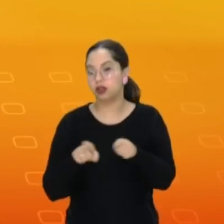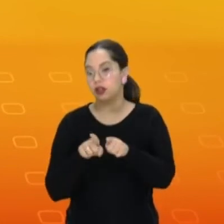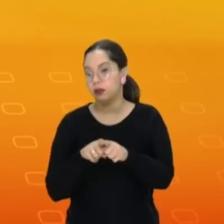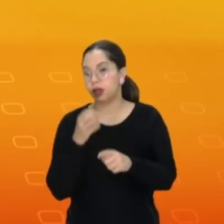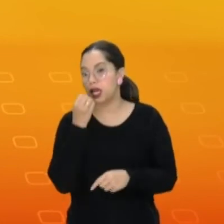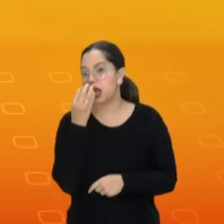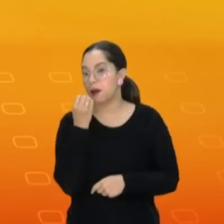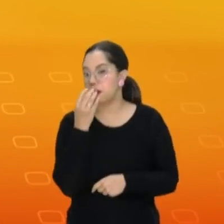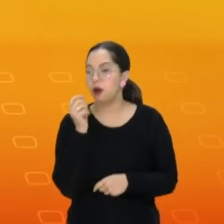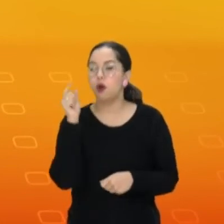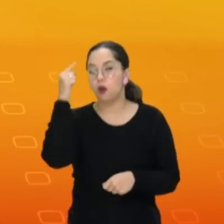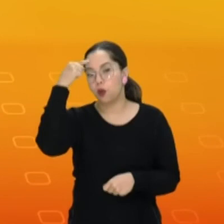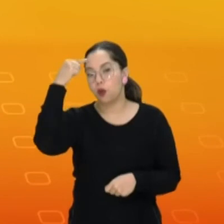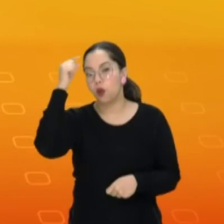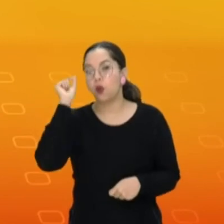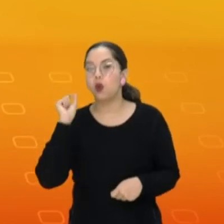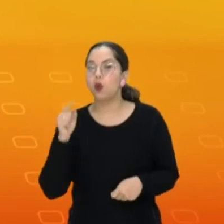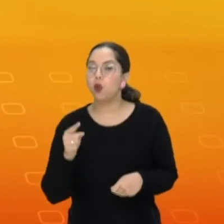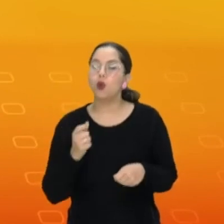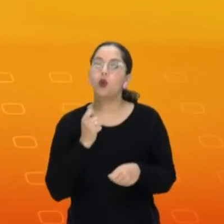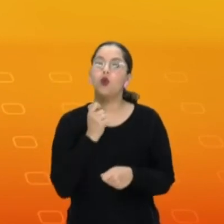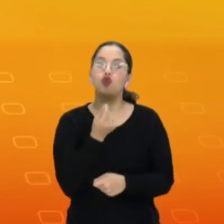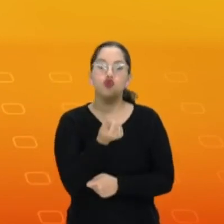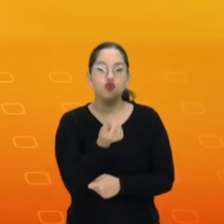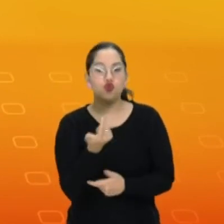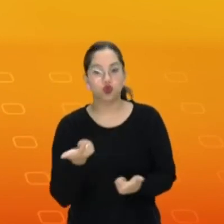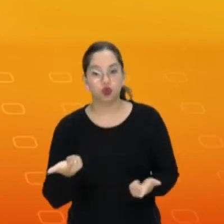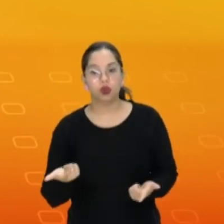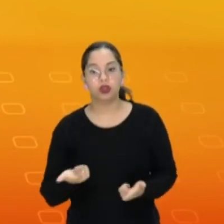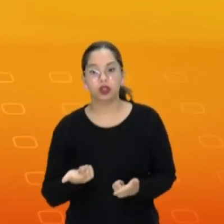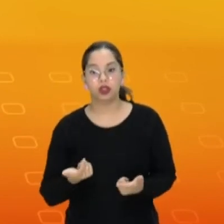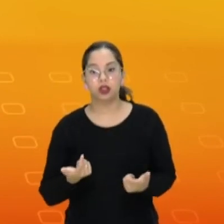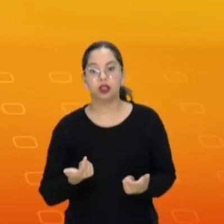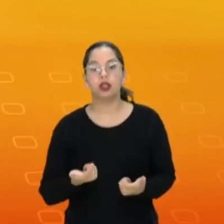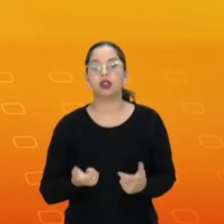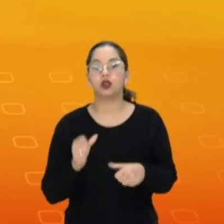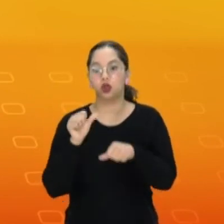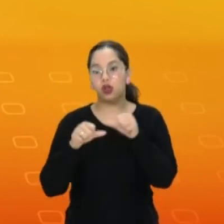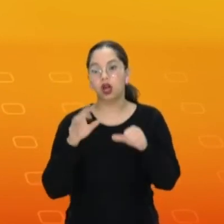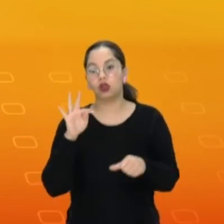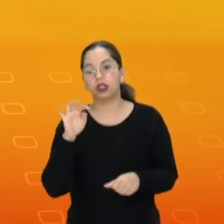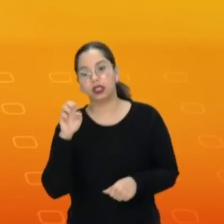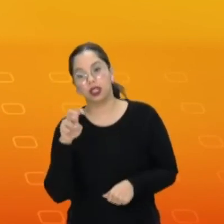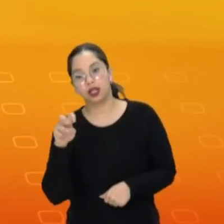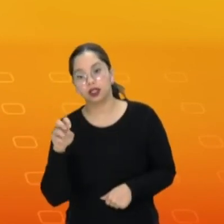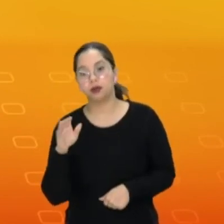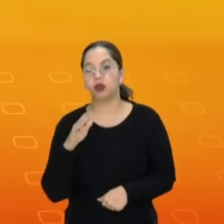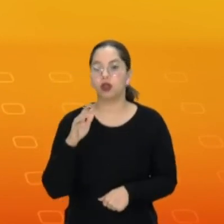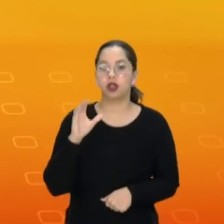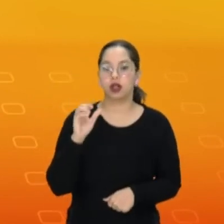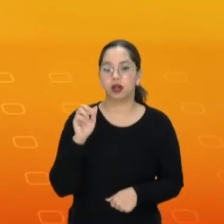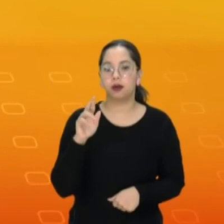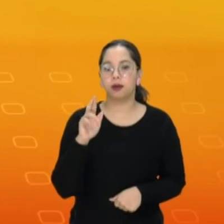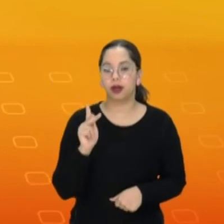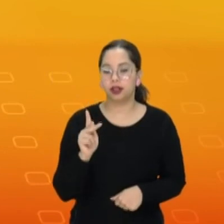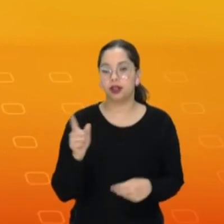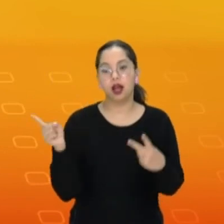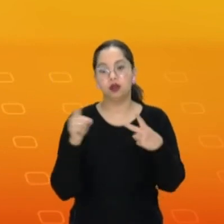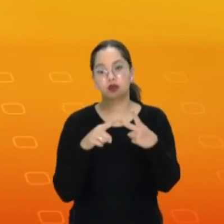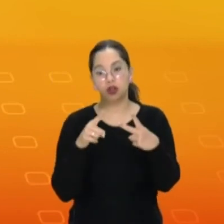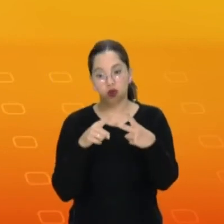né trocar o openx pelo capex e opex do lux a parte de operações não preciso